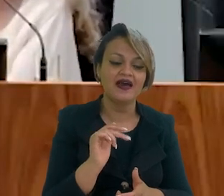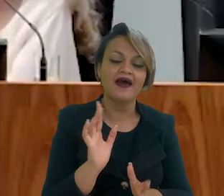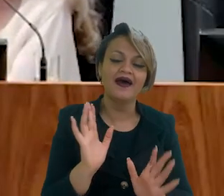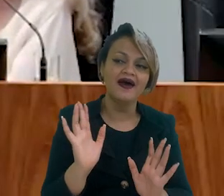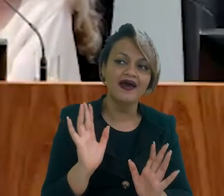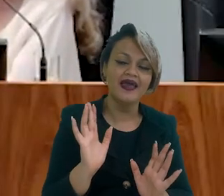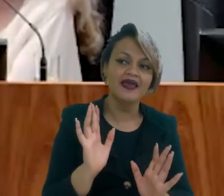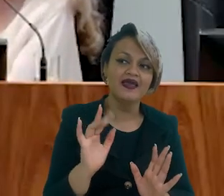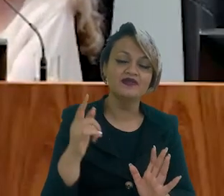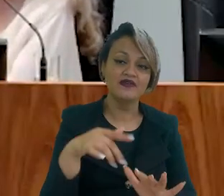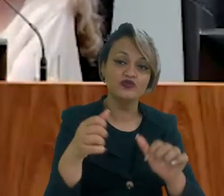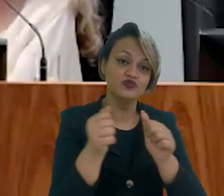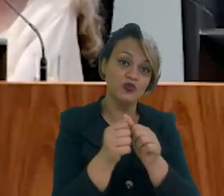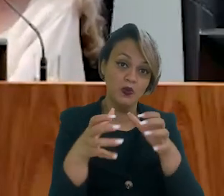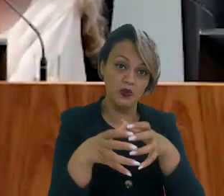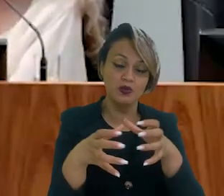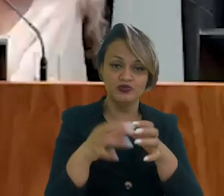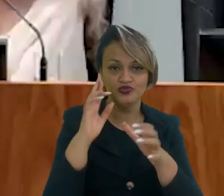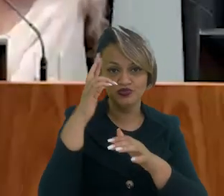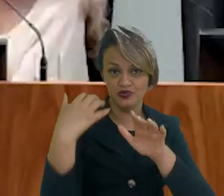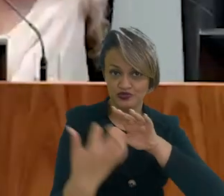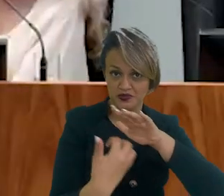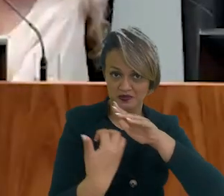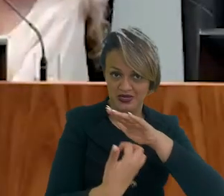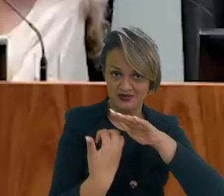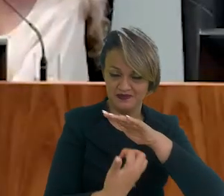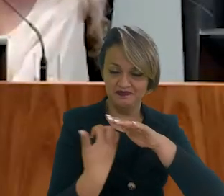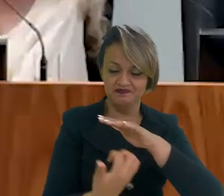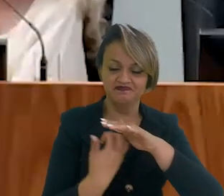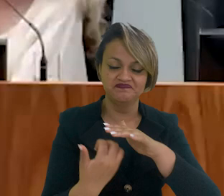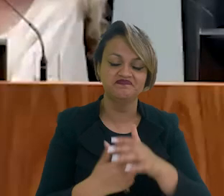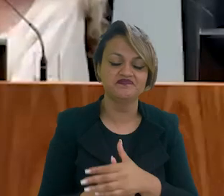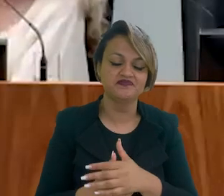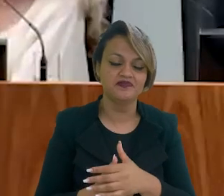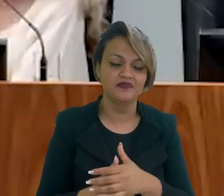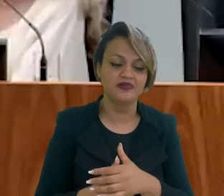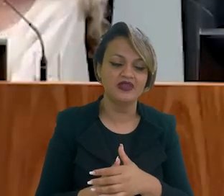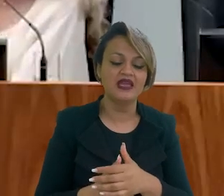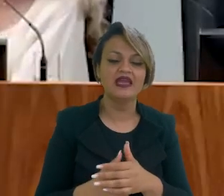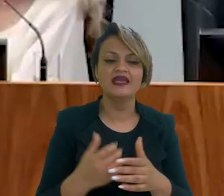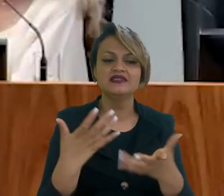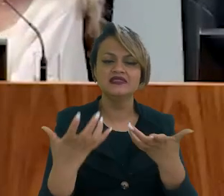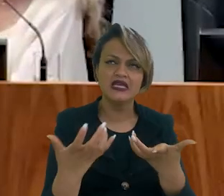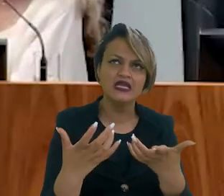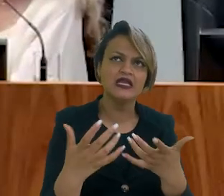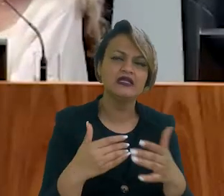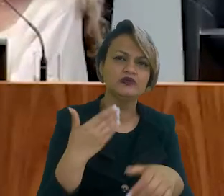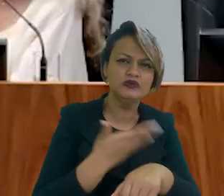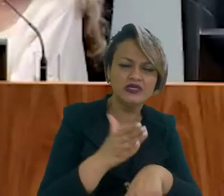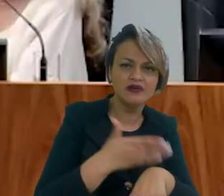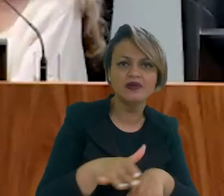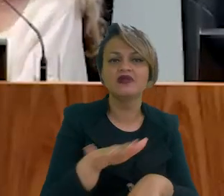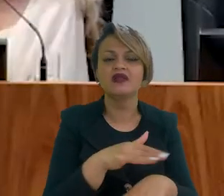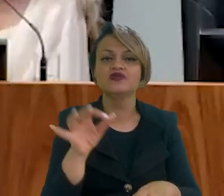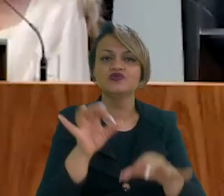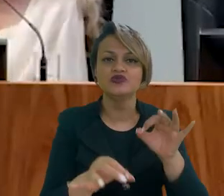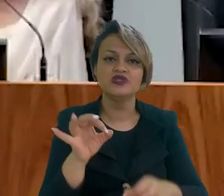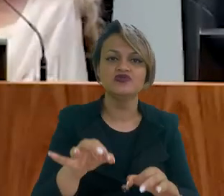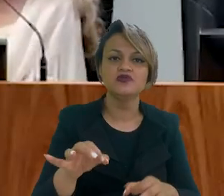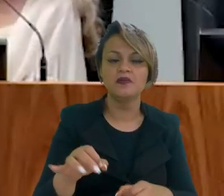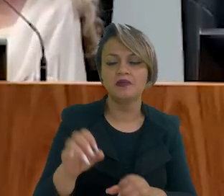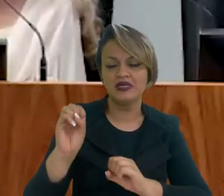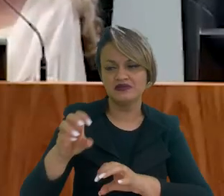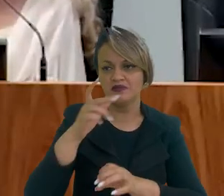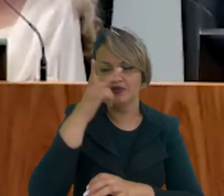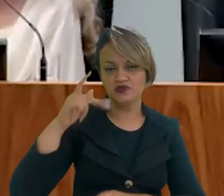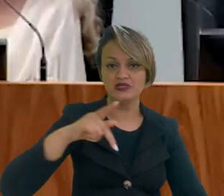não posso falar o local Mas eu posso falar circunstância eu tava com um grupo de empresários eles